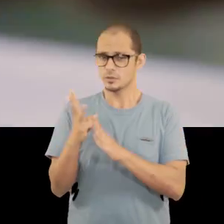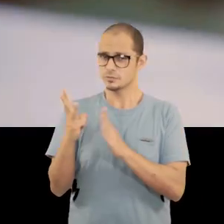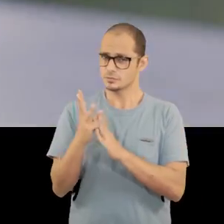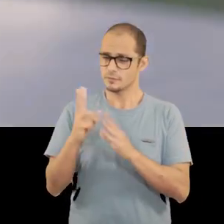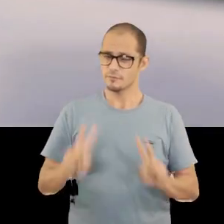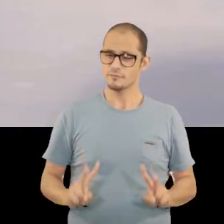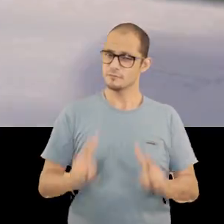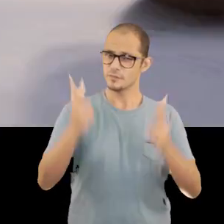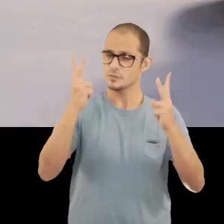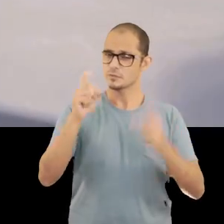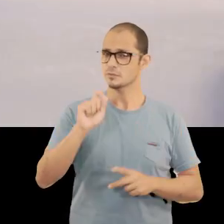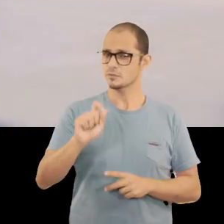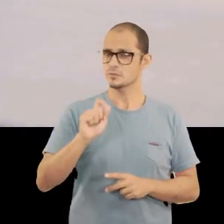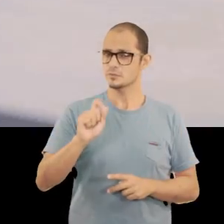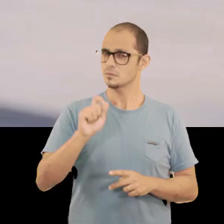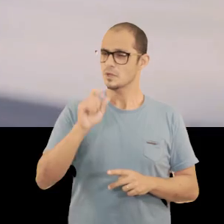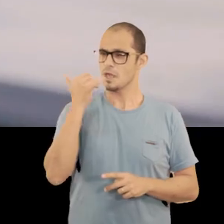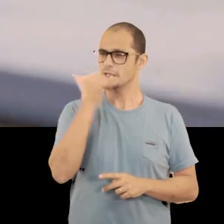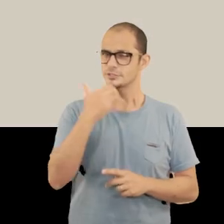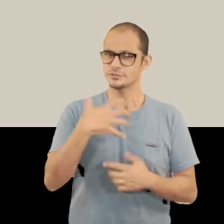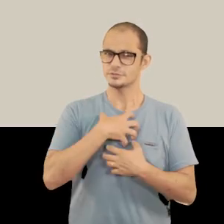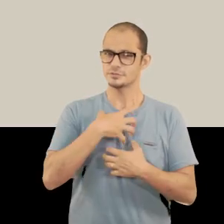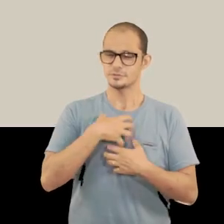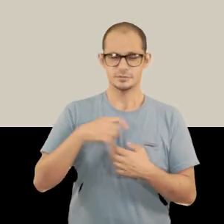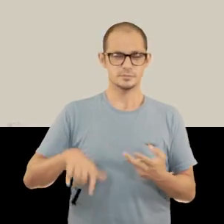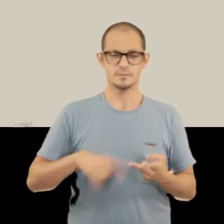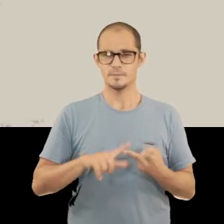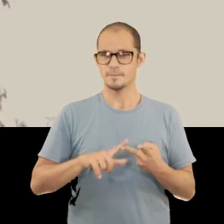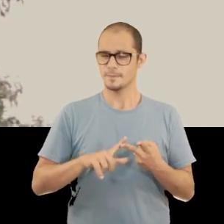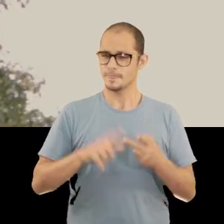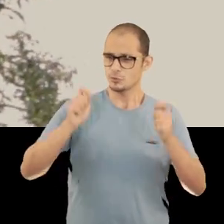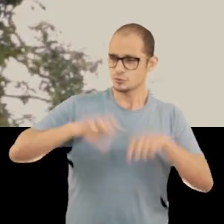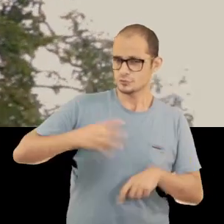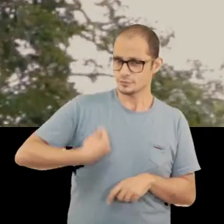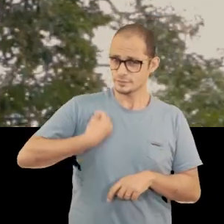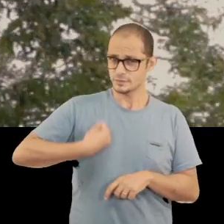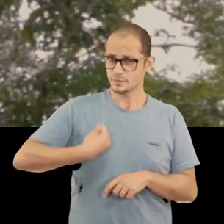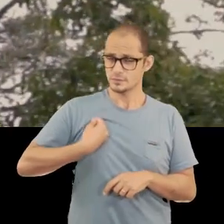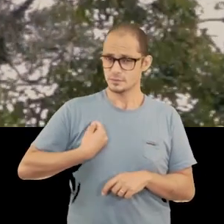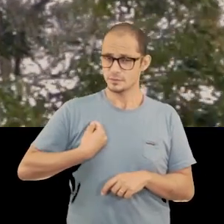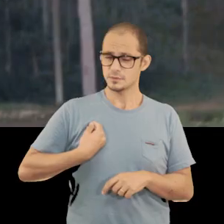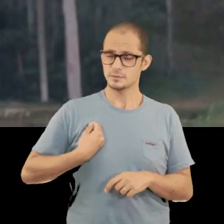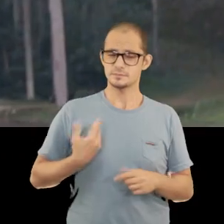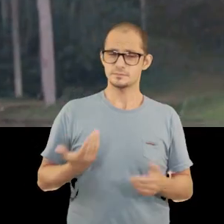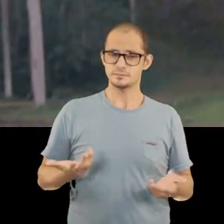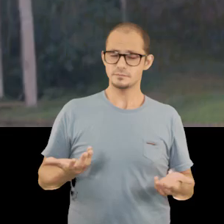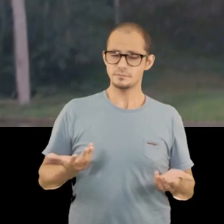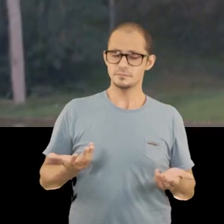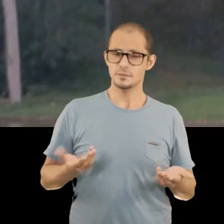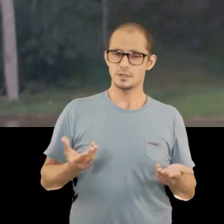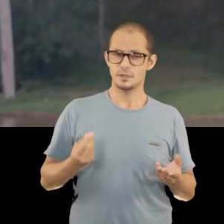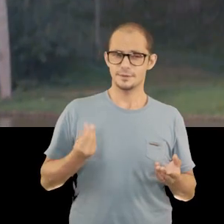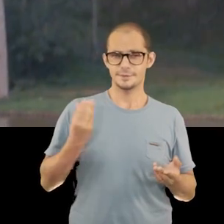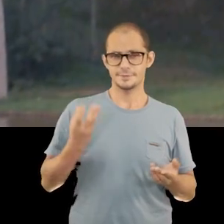o mesmo tipo de trabalho, valorizando uma energia, uma forma de vida em que